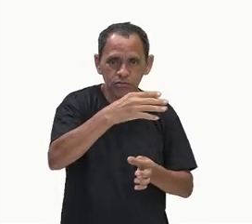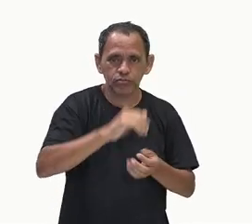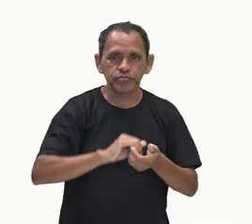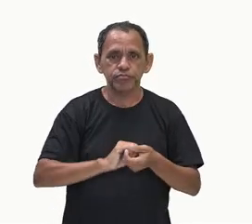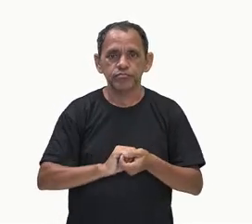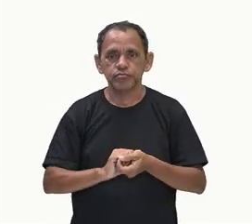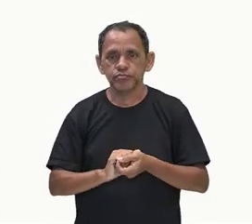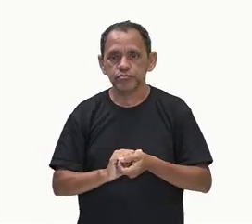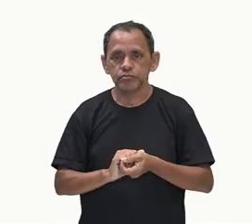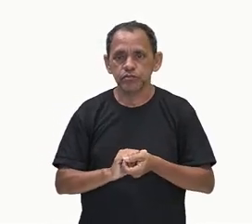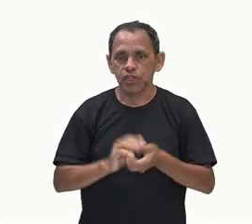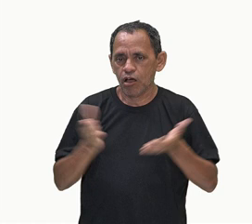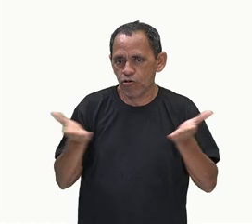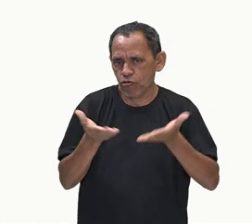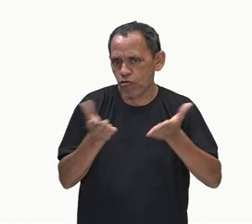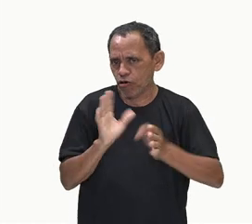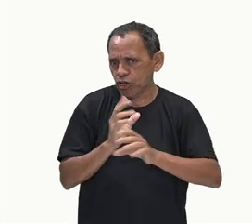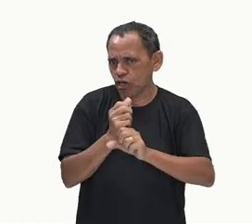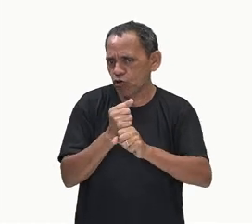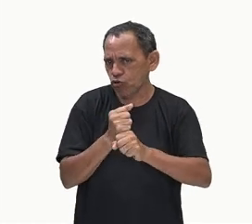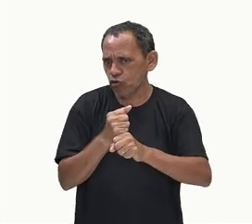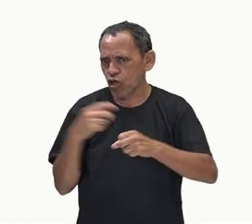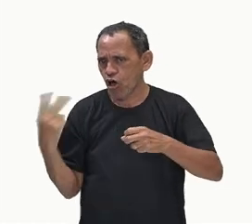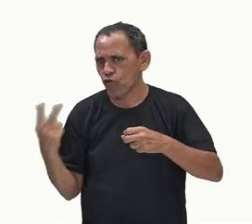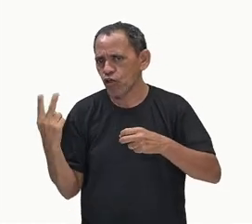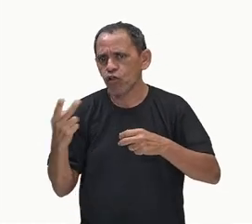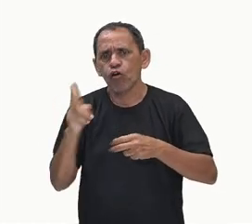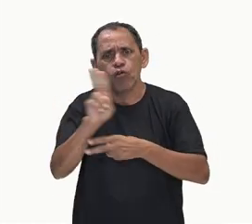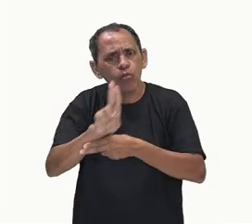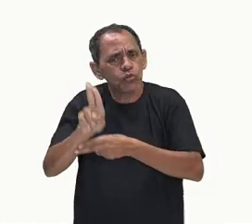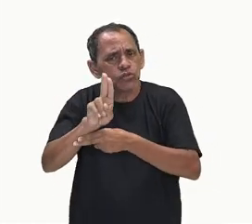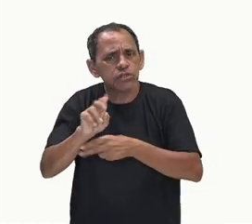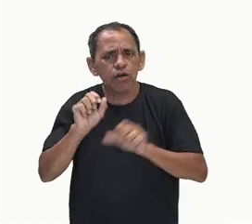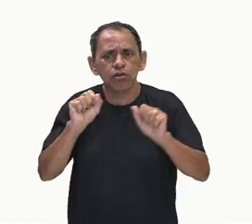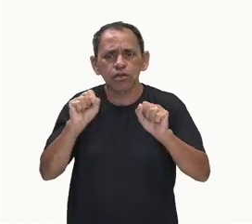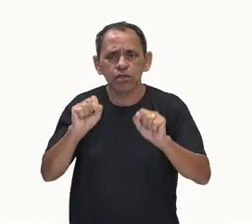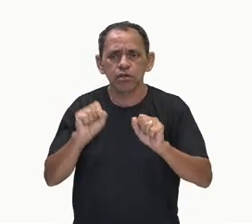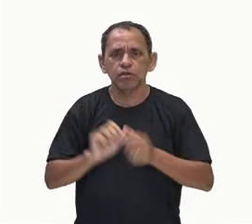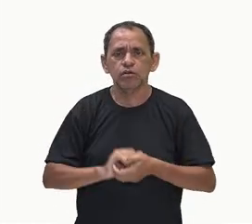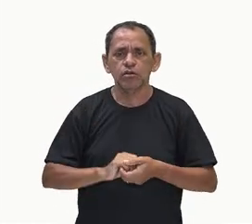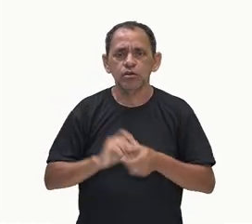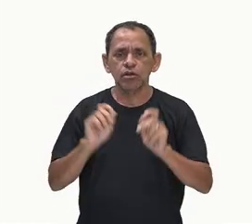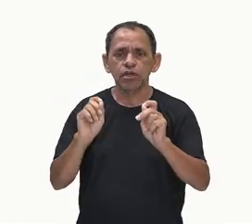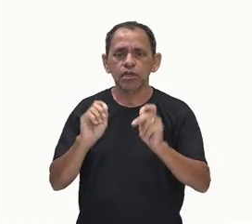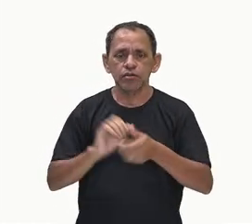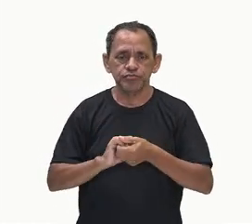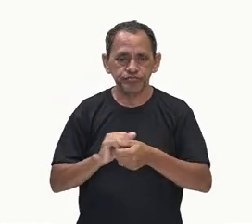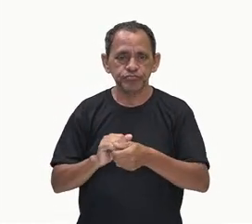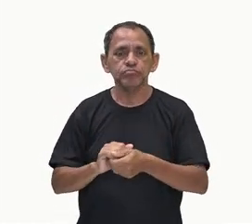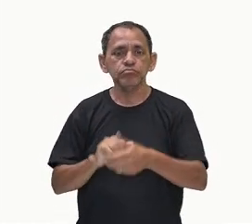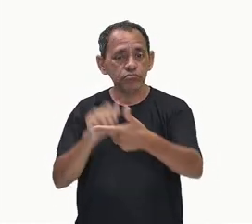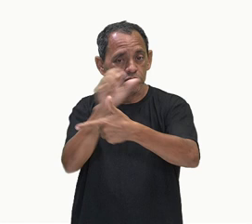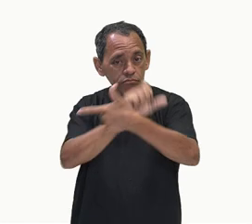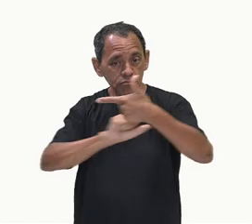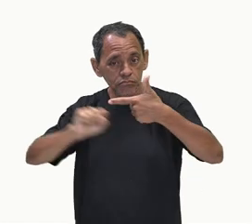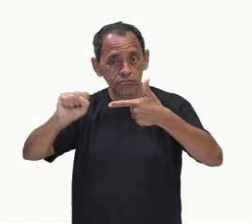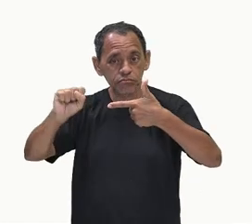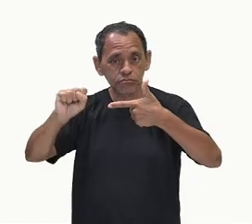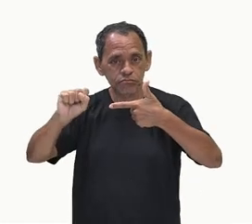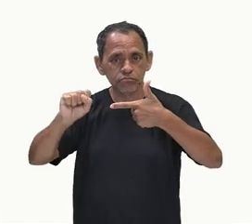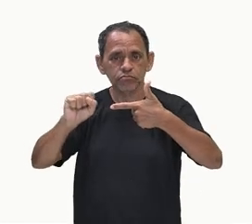para calcular esse valor a gente a gente vai usar a lei dos senos O que que a gente tem a medida